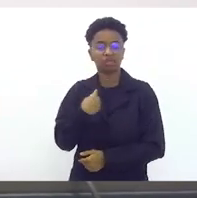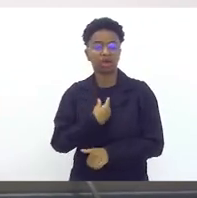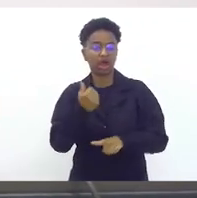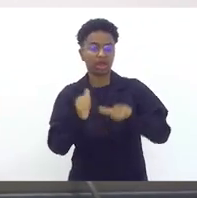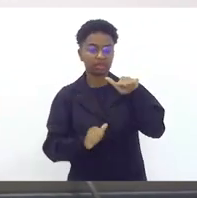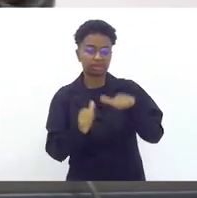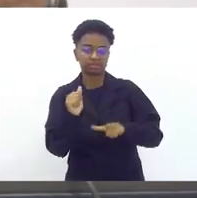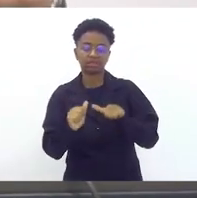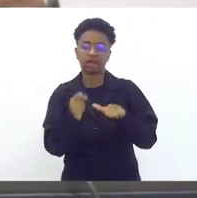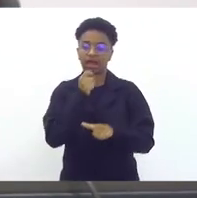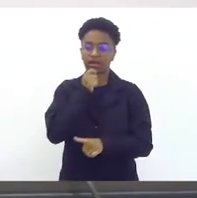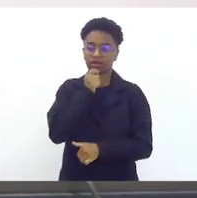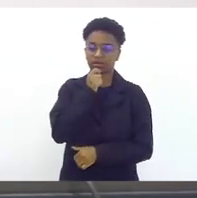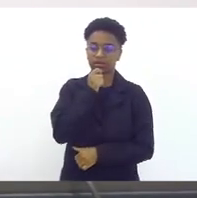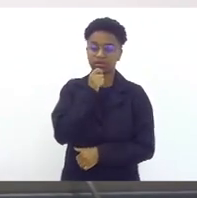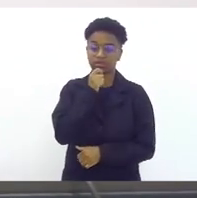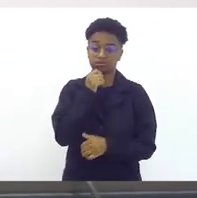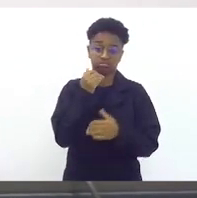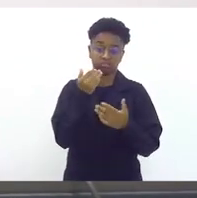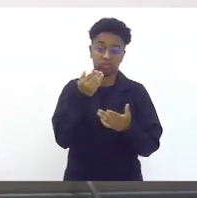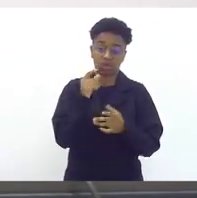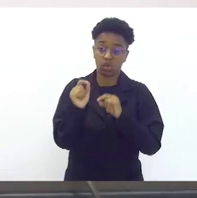examinar, o que